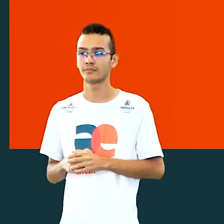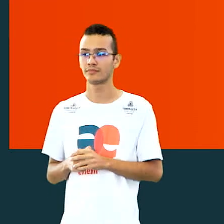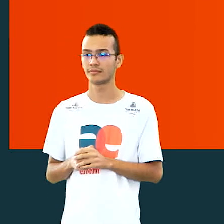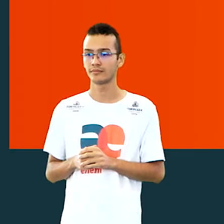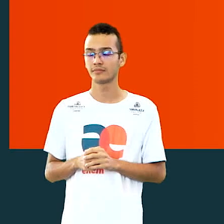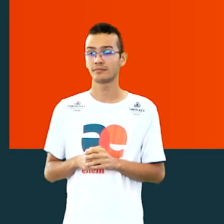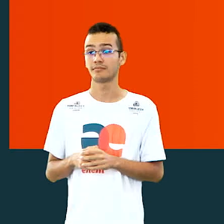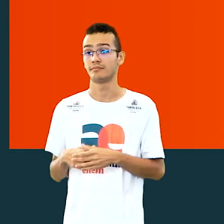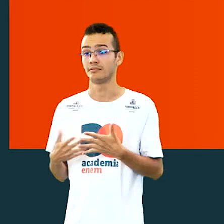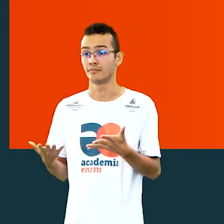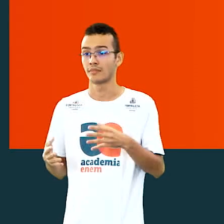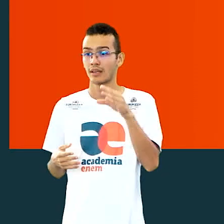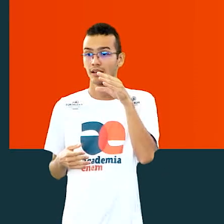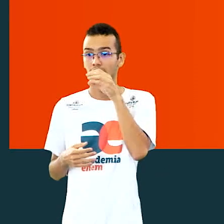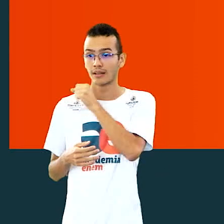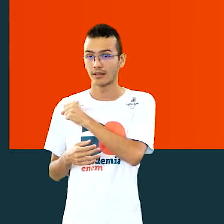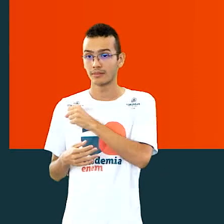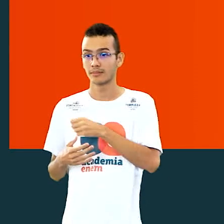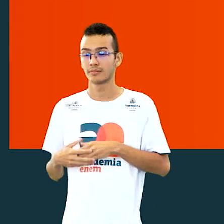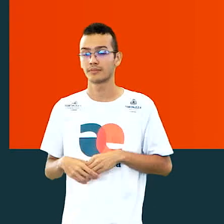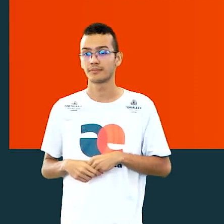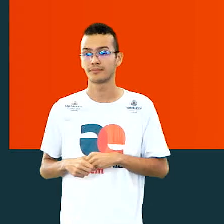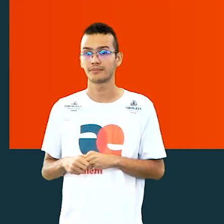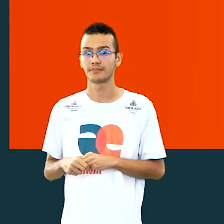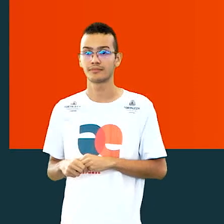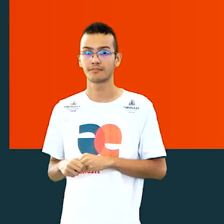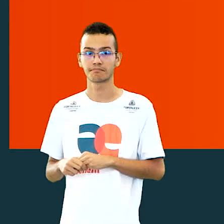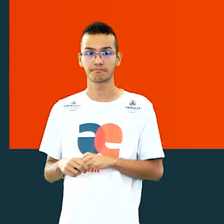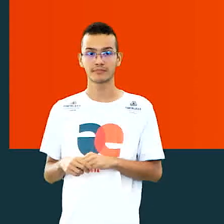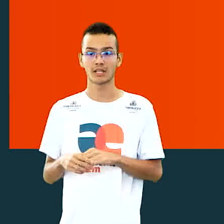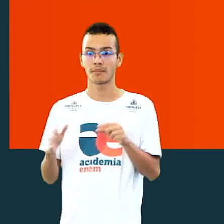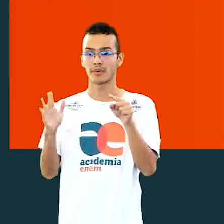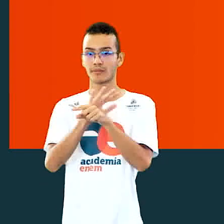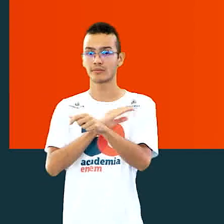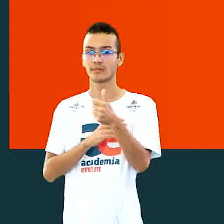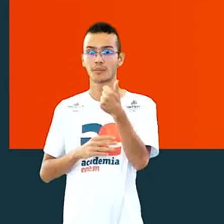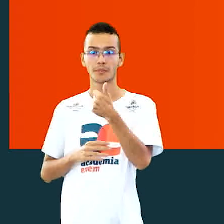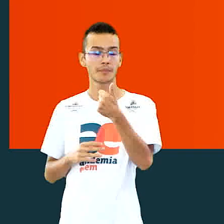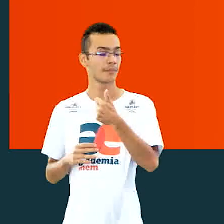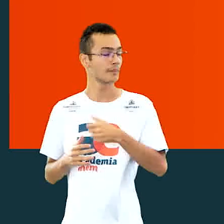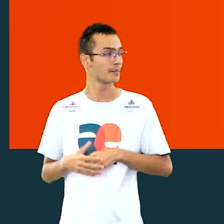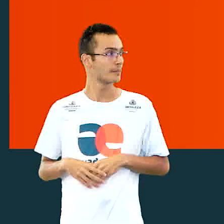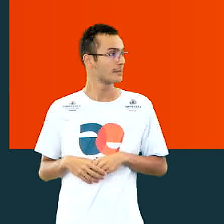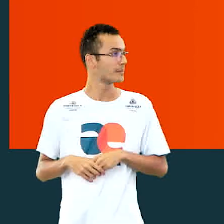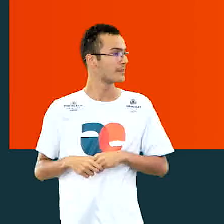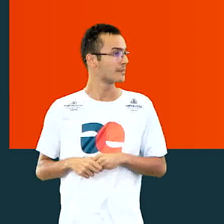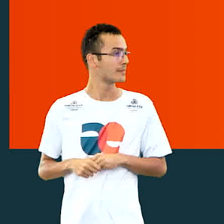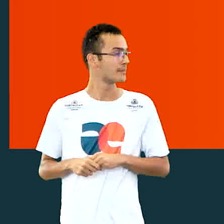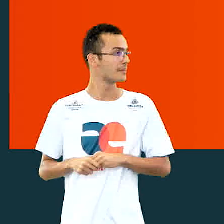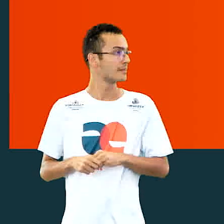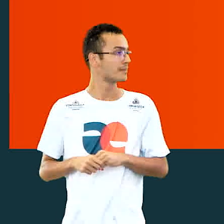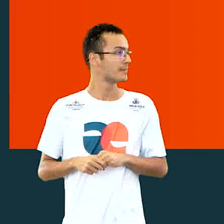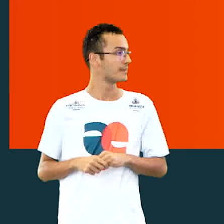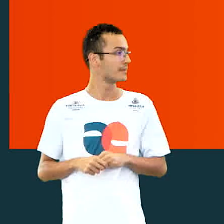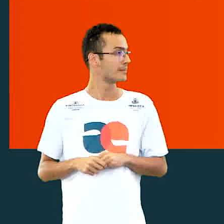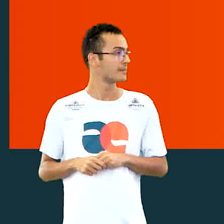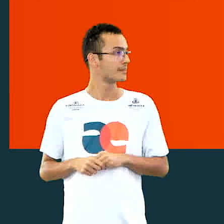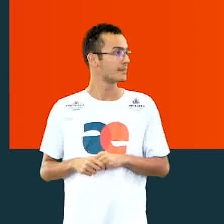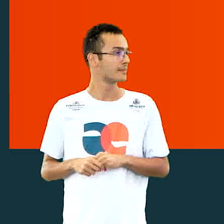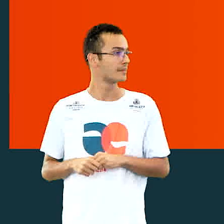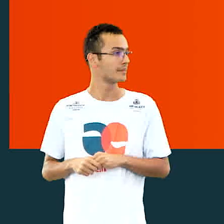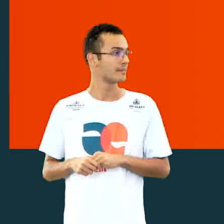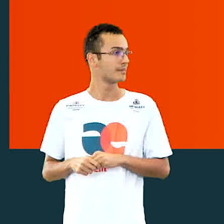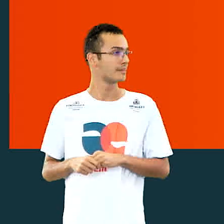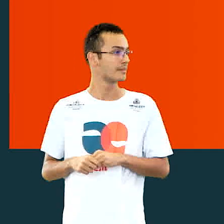E rapidamente, tá bom? Vamos lá. Vamos começar aqui com a primeira questão. Vamos lá. Deixa eu pegar